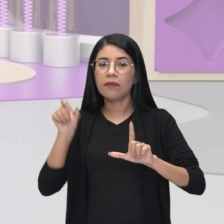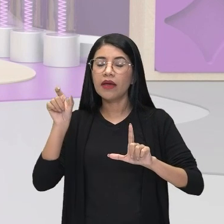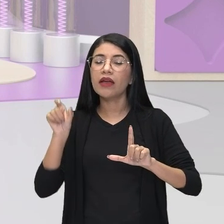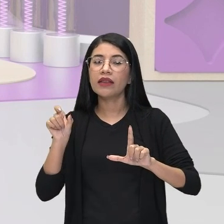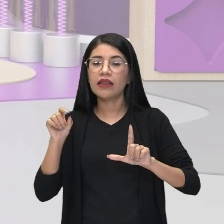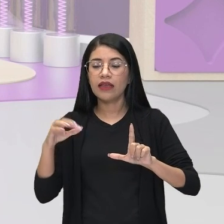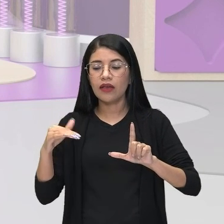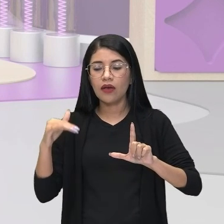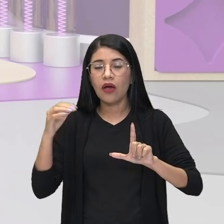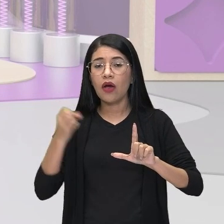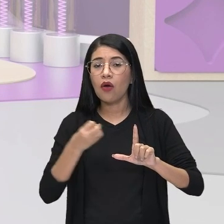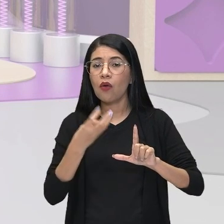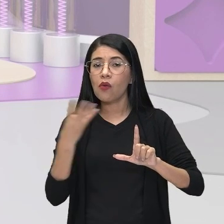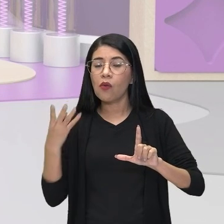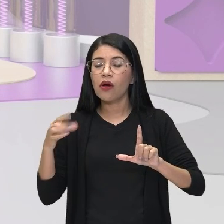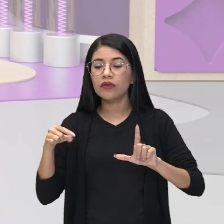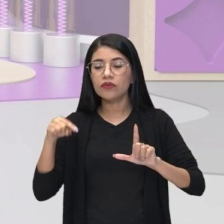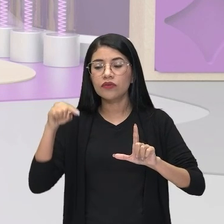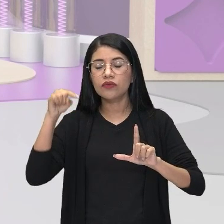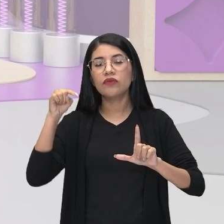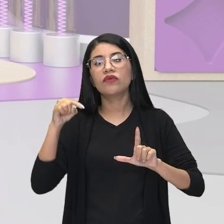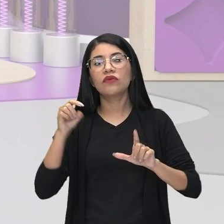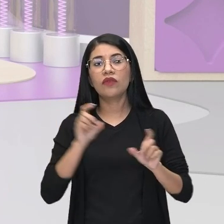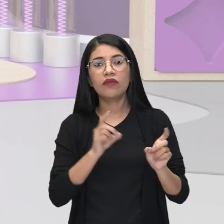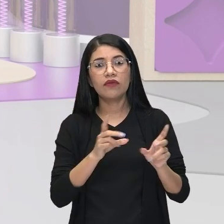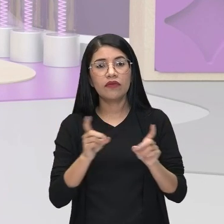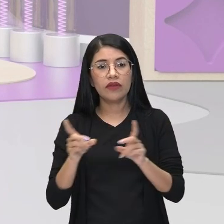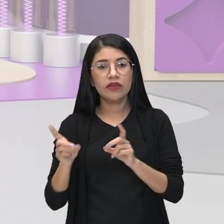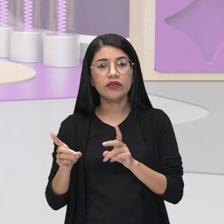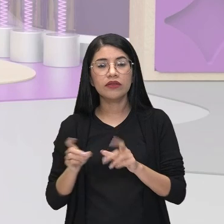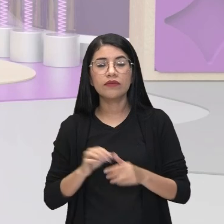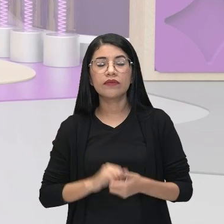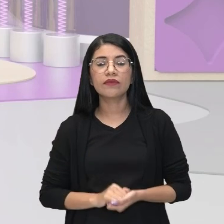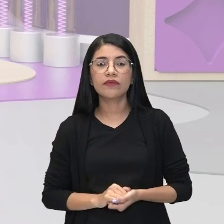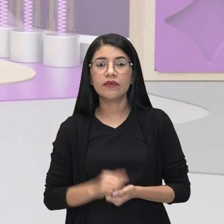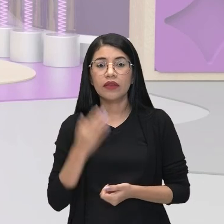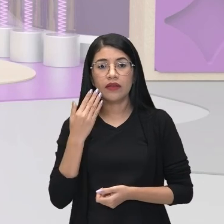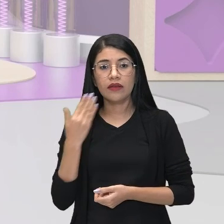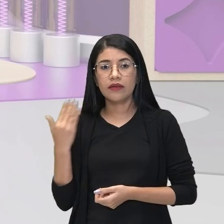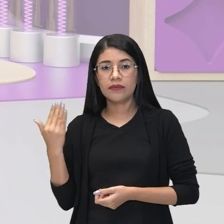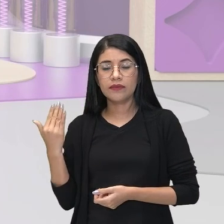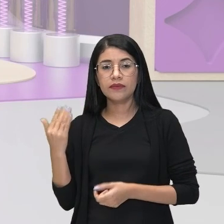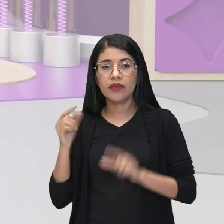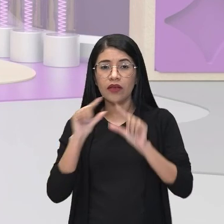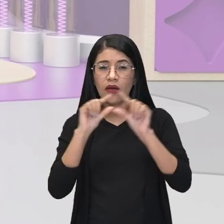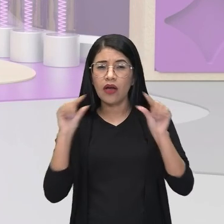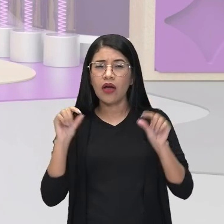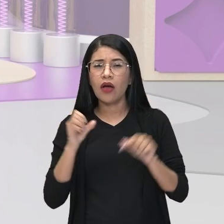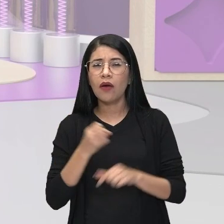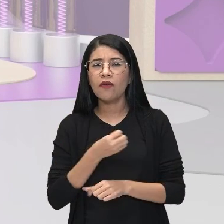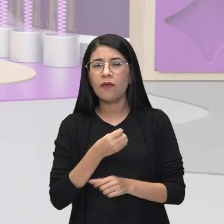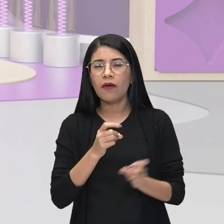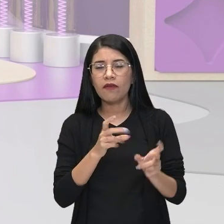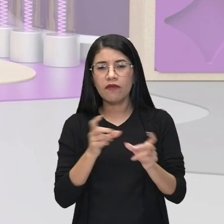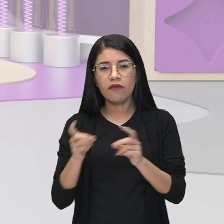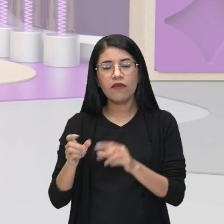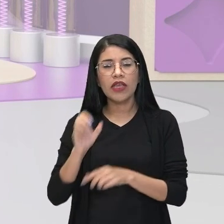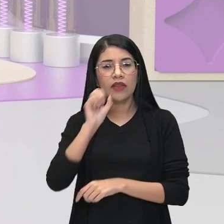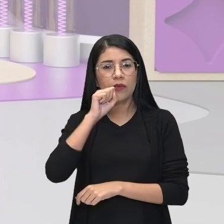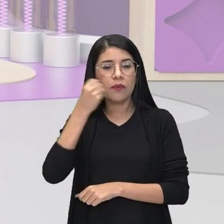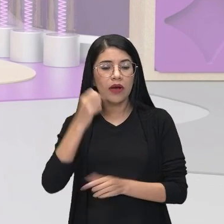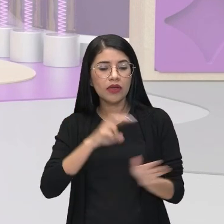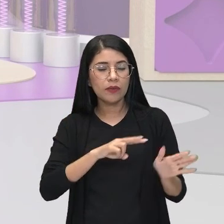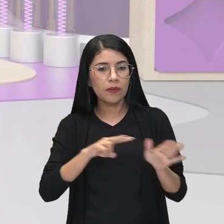altura de quantidade vendida, né, de pães. Olha só o título do gráfico, venda de pães durante uma